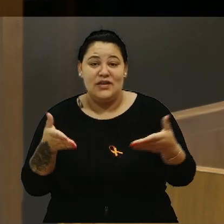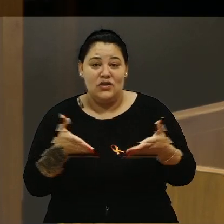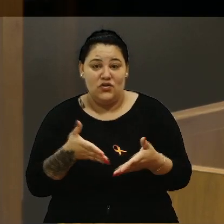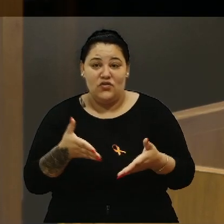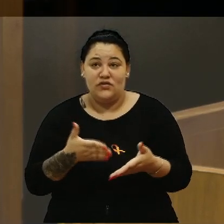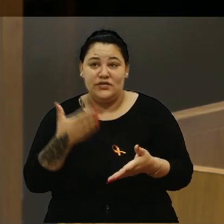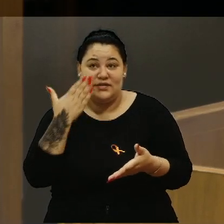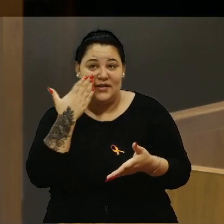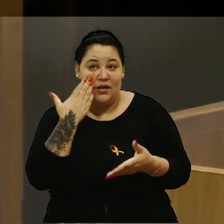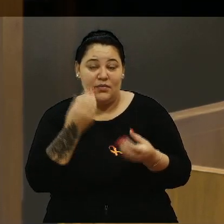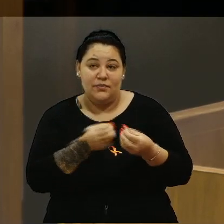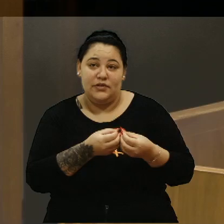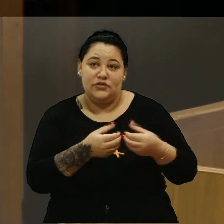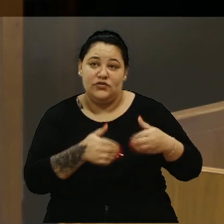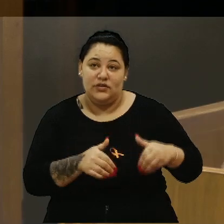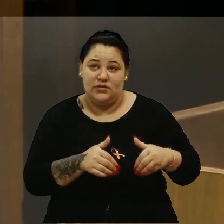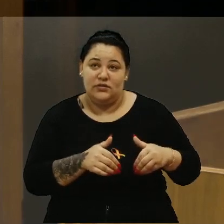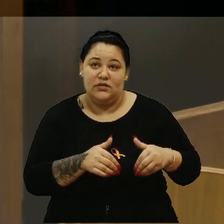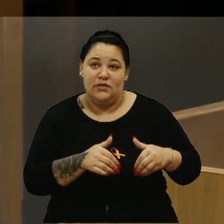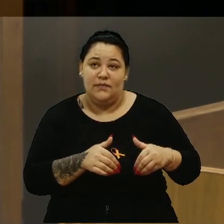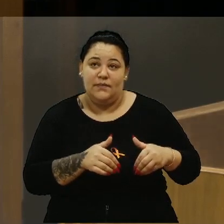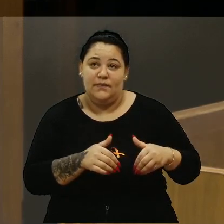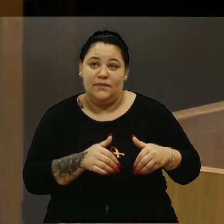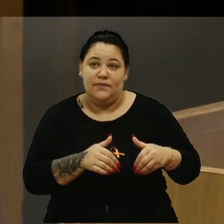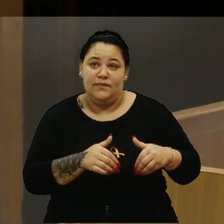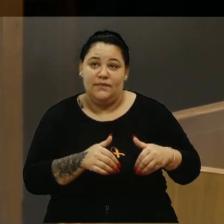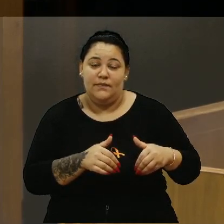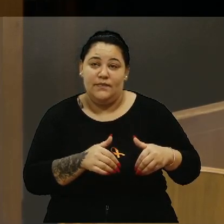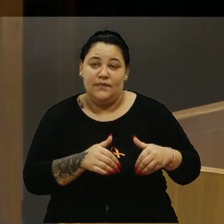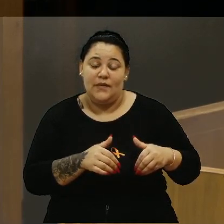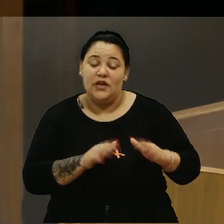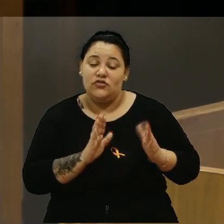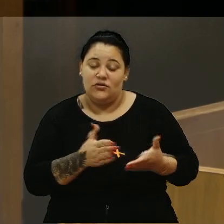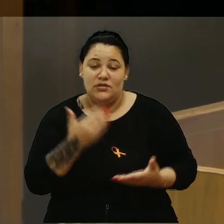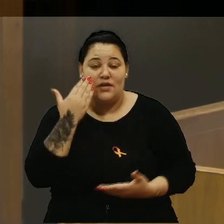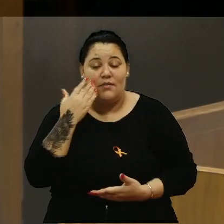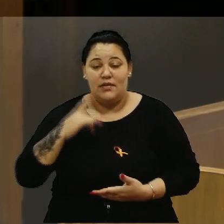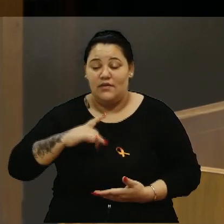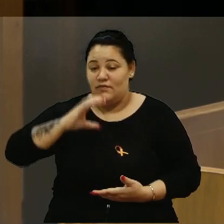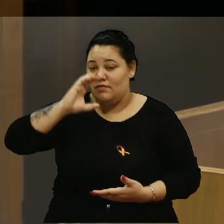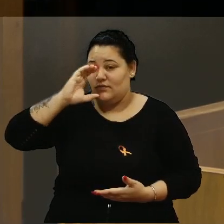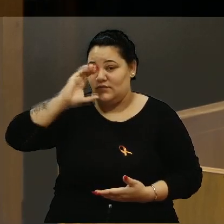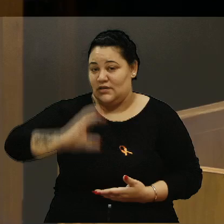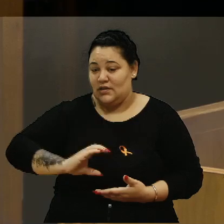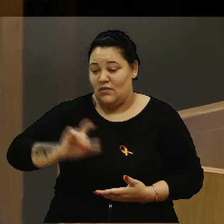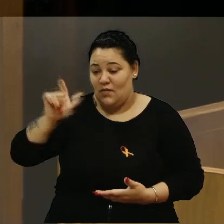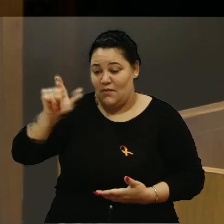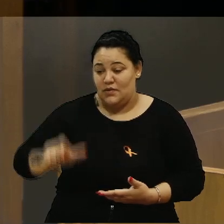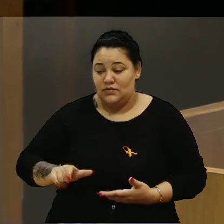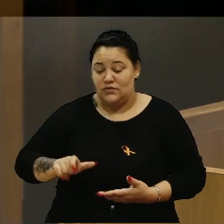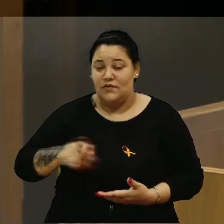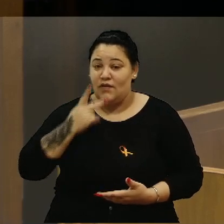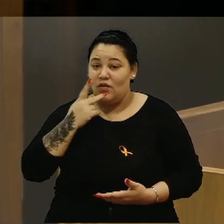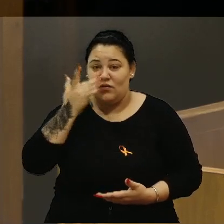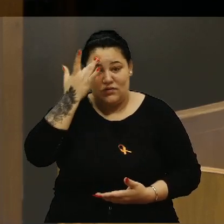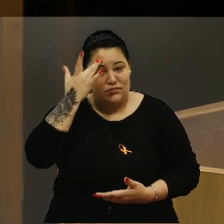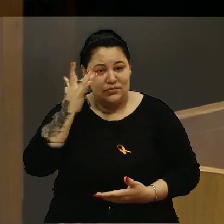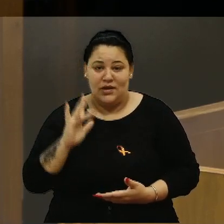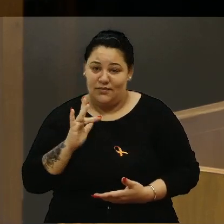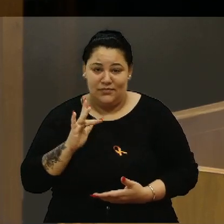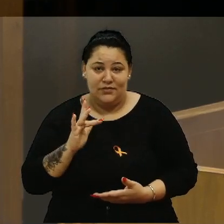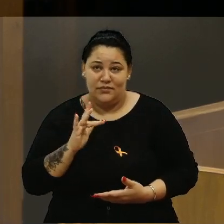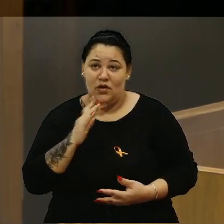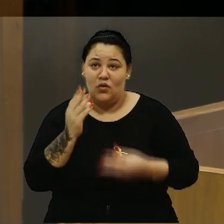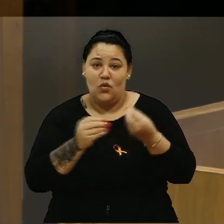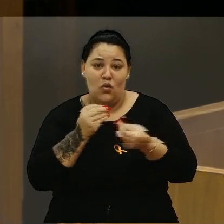severamente prejudicadas, aonde que nós tivemos um cidadão aqui no dia da audiência pública dizendo que não saberia onde enterrar as pessoas